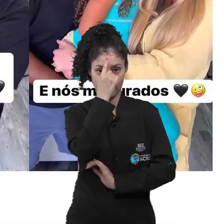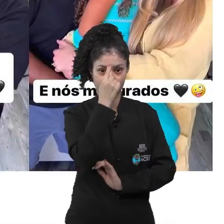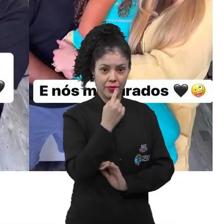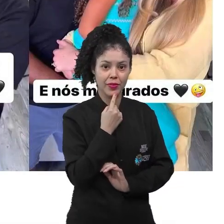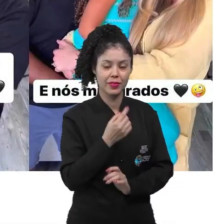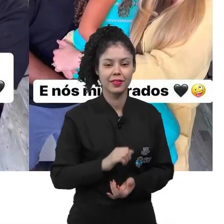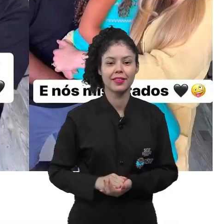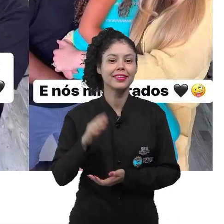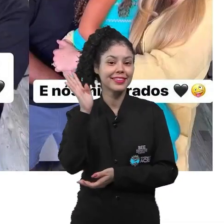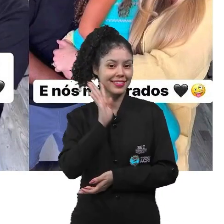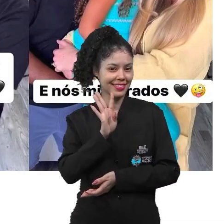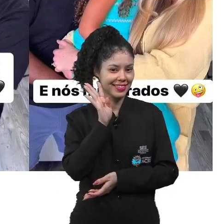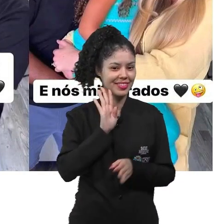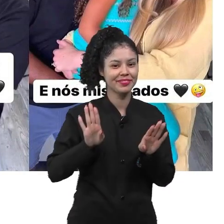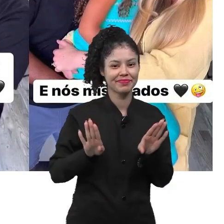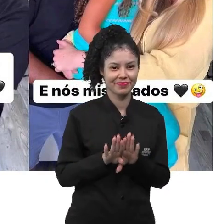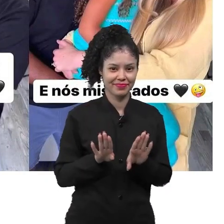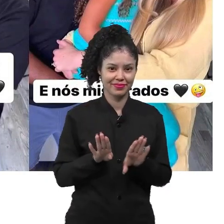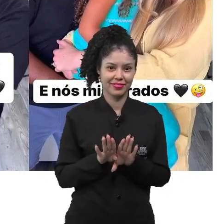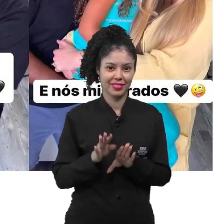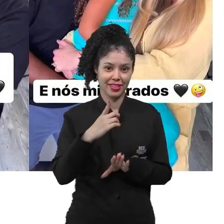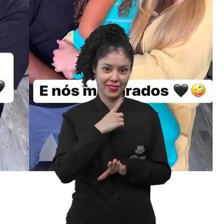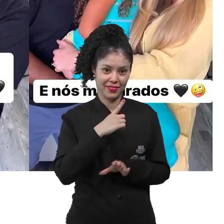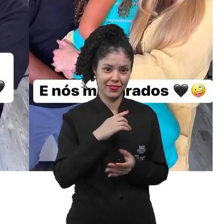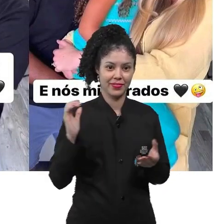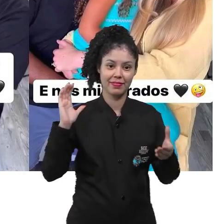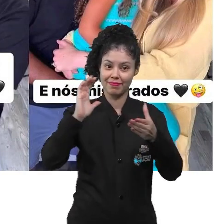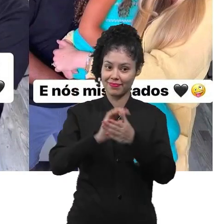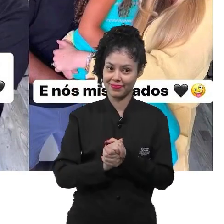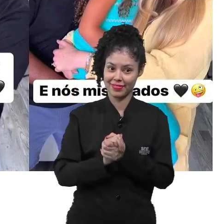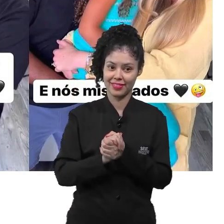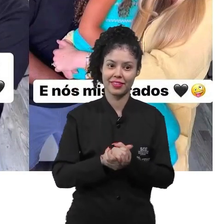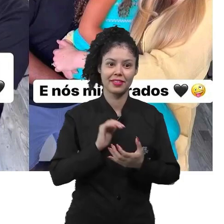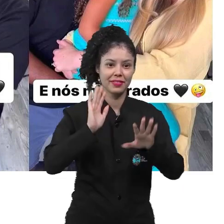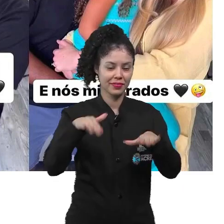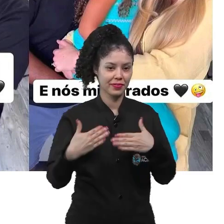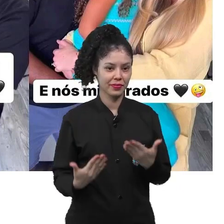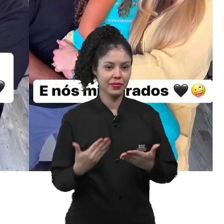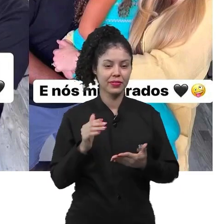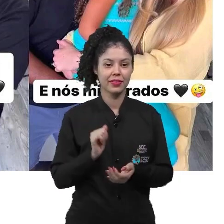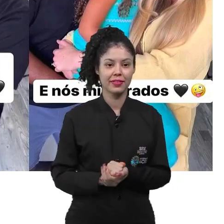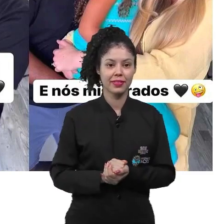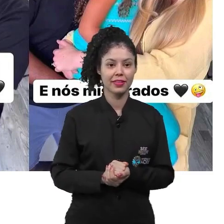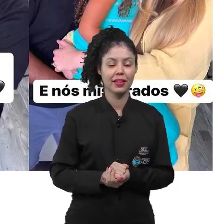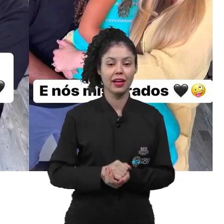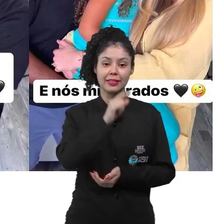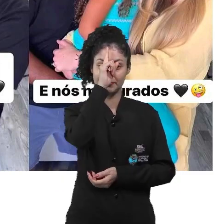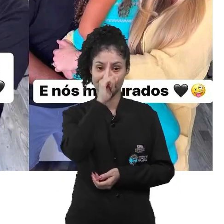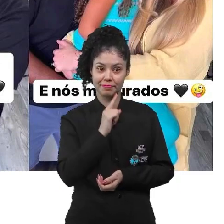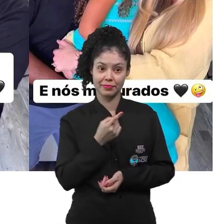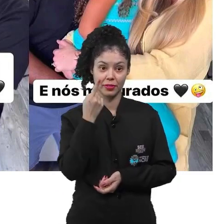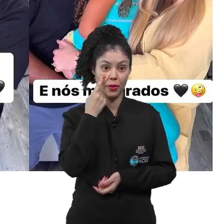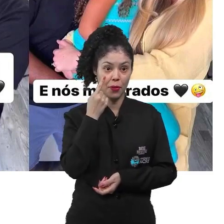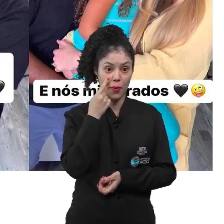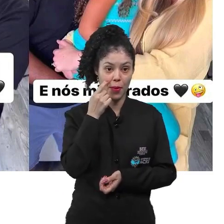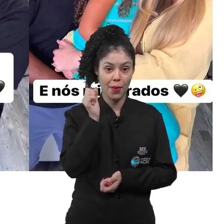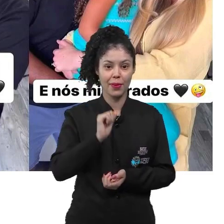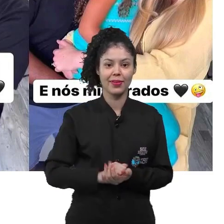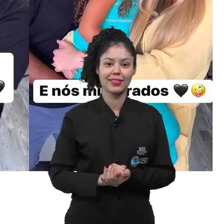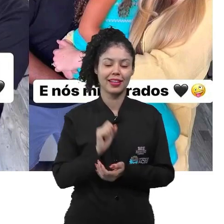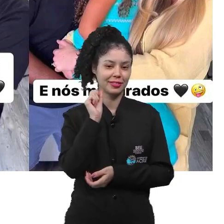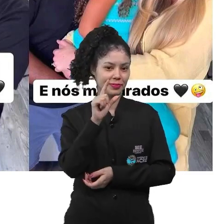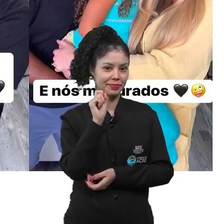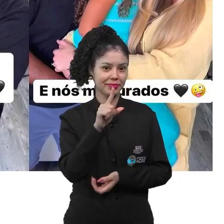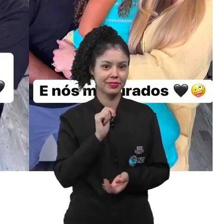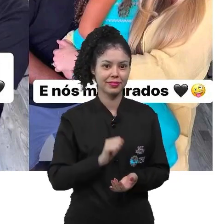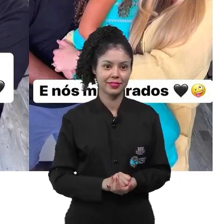acho muito interessante, né? Então a gente tem esse casal, né, no qual a esposa aqui ela é loira, né, do olho claro, do cabelo